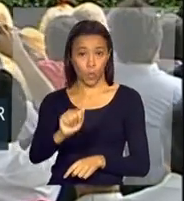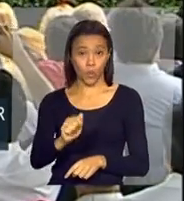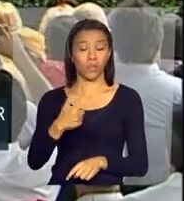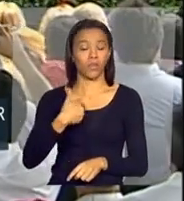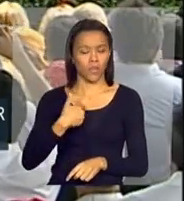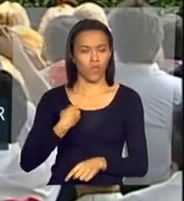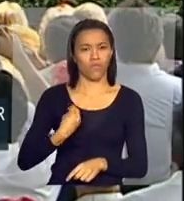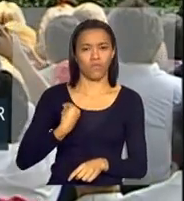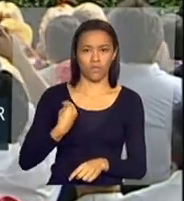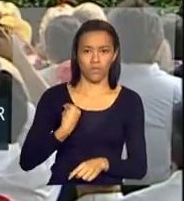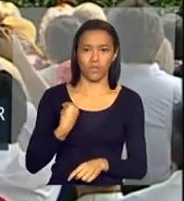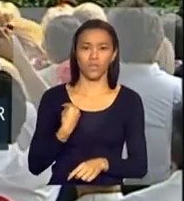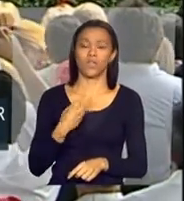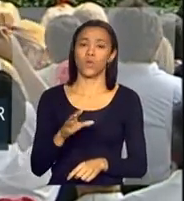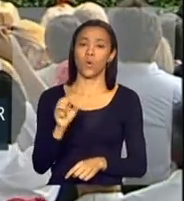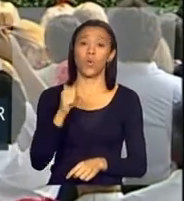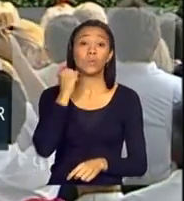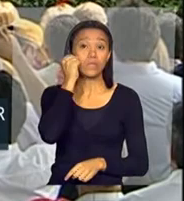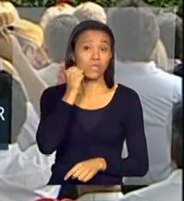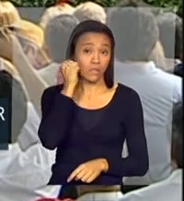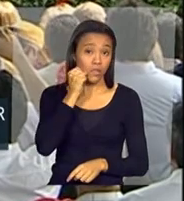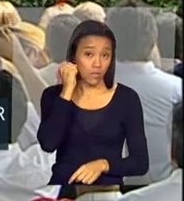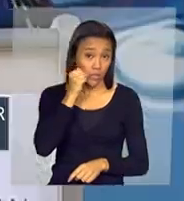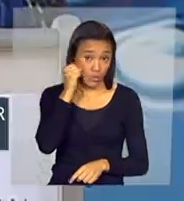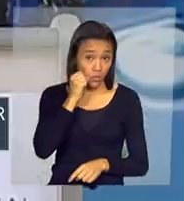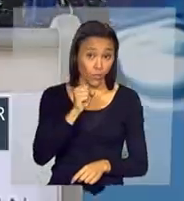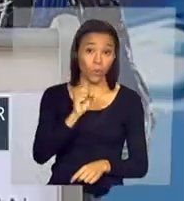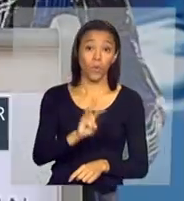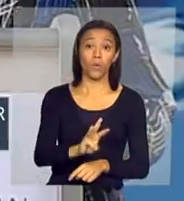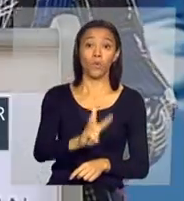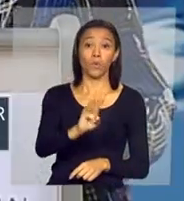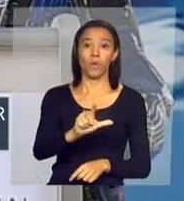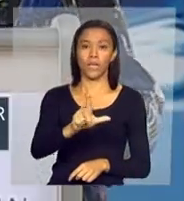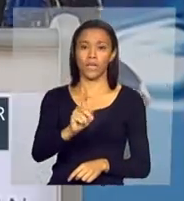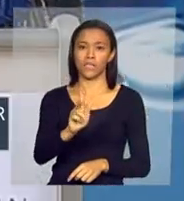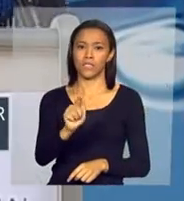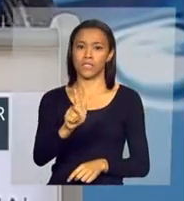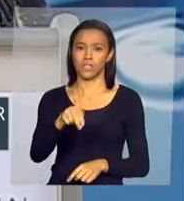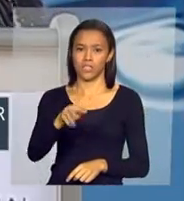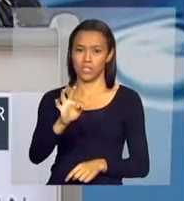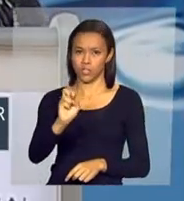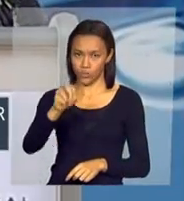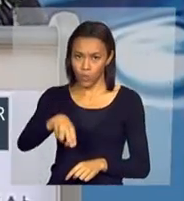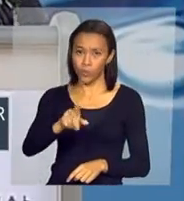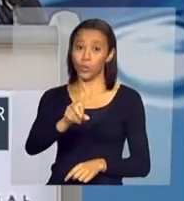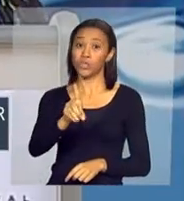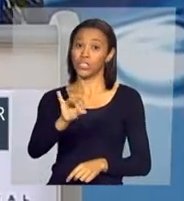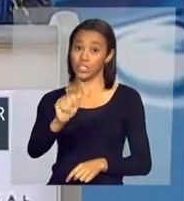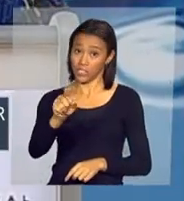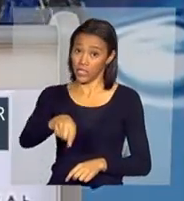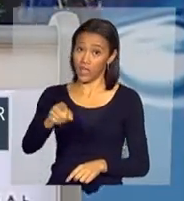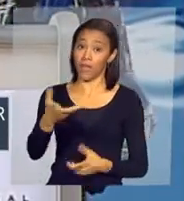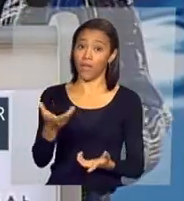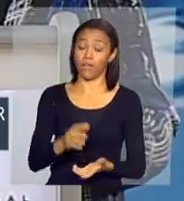convivi com o senador Wellington Dias, então governador do estado do Piauí.